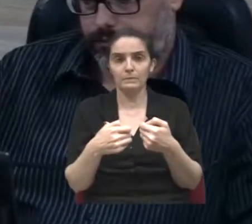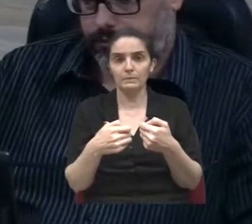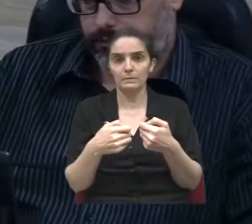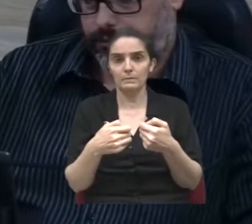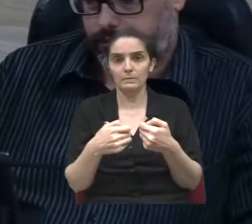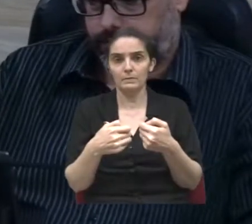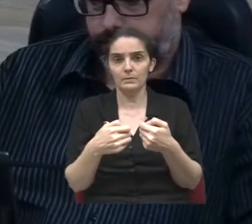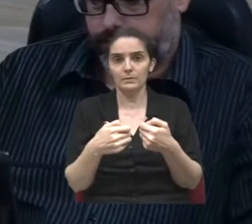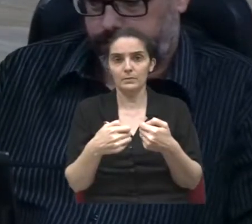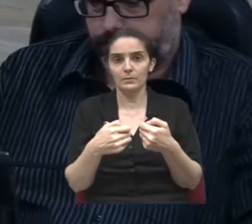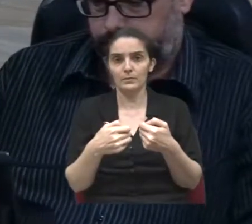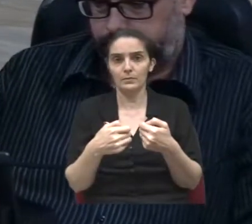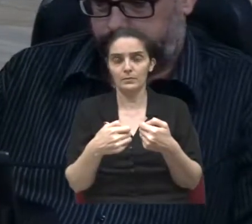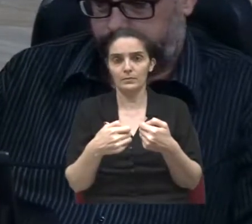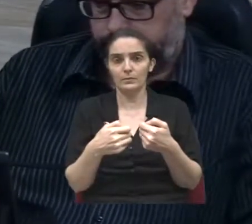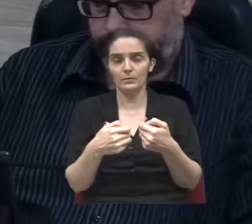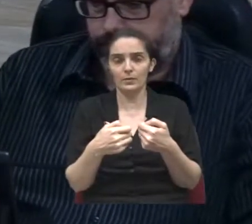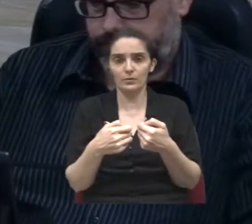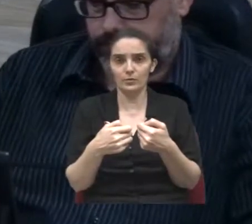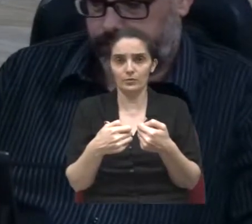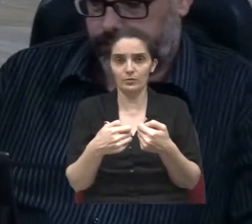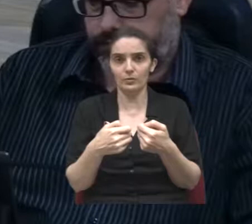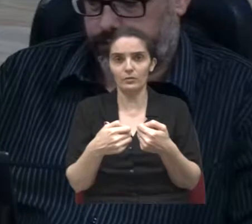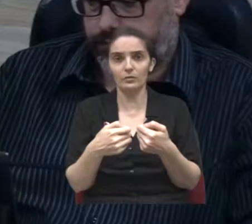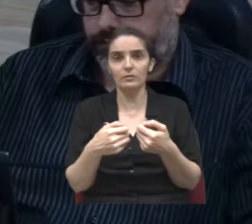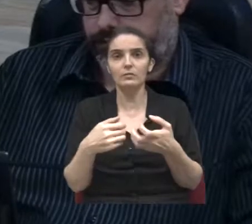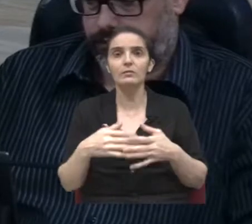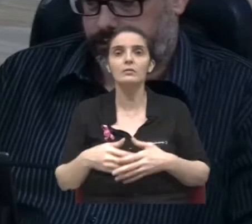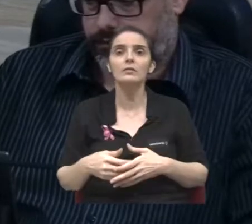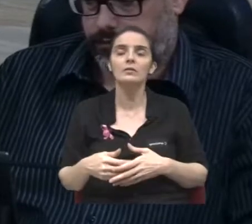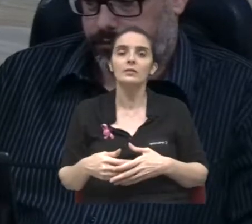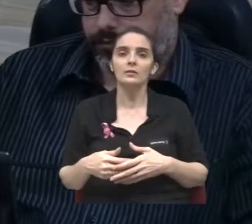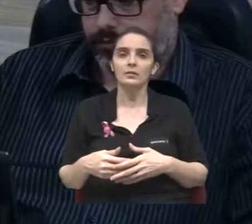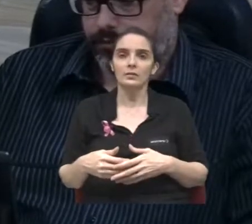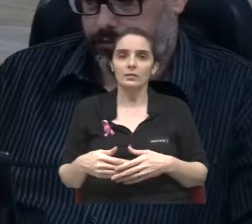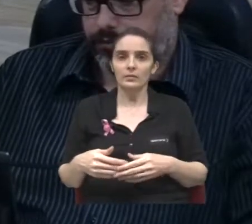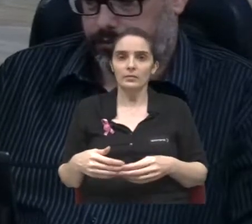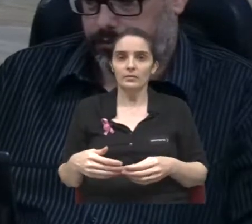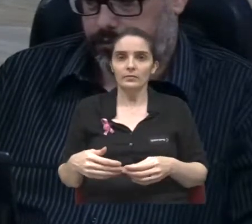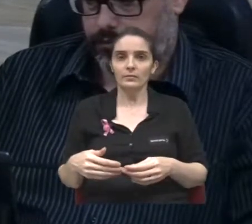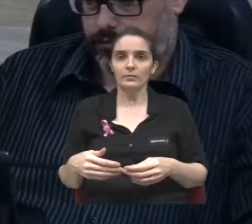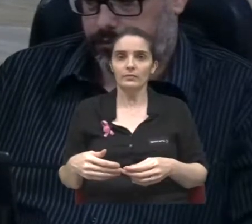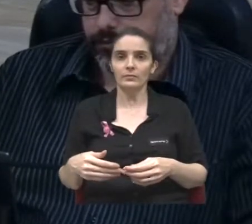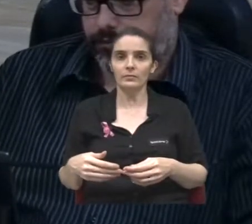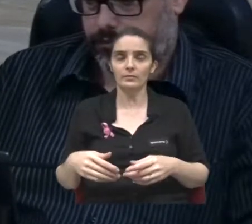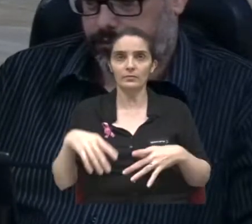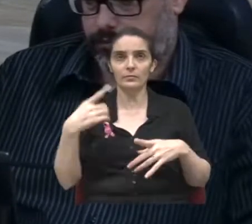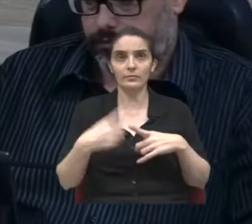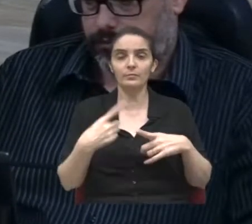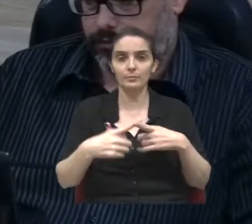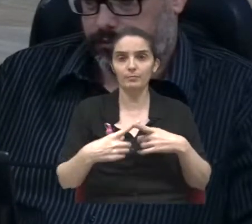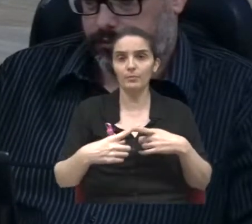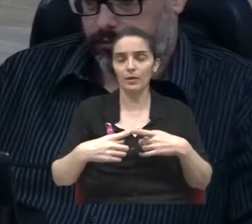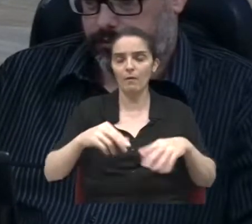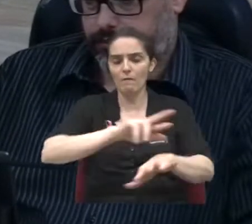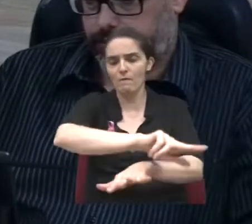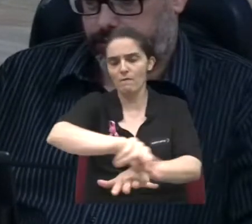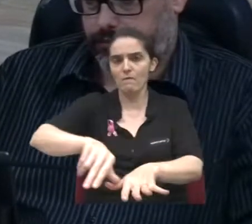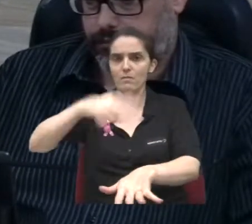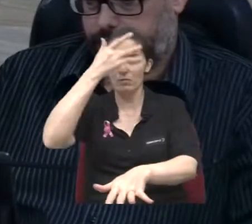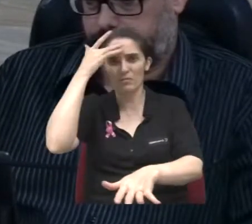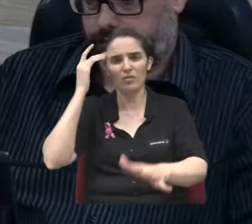ajudar essas pessoas que cada vez mais nós percebemos questões de dependência de drogas, álcool,